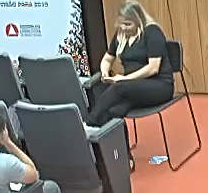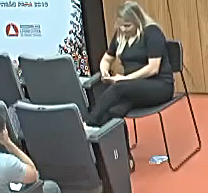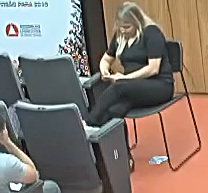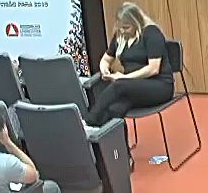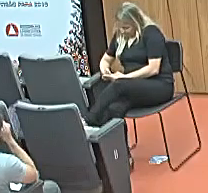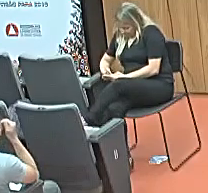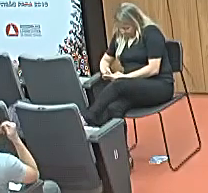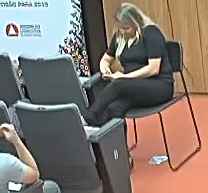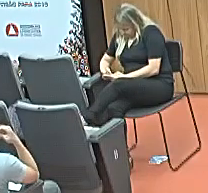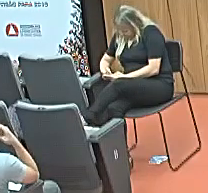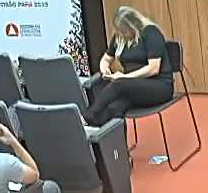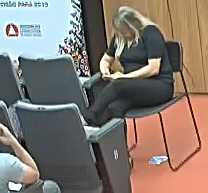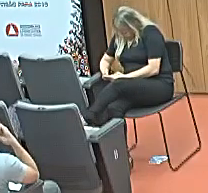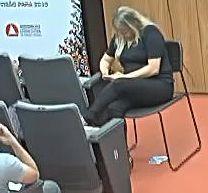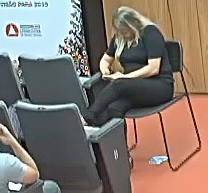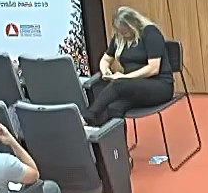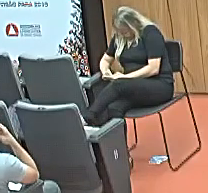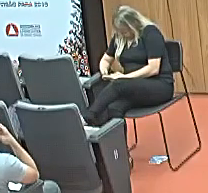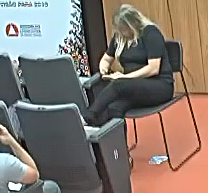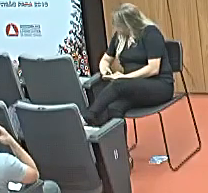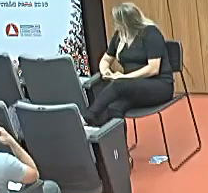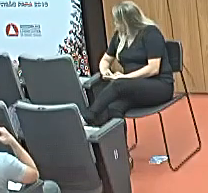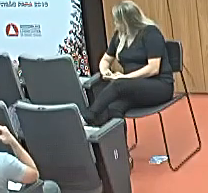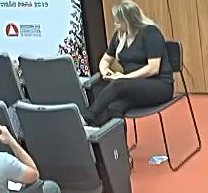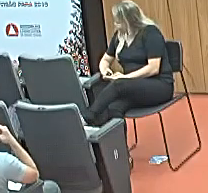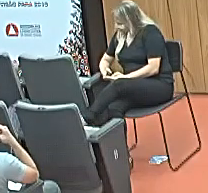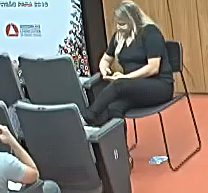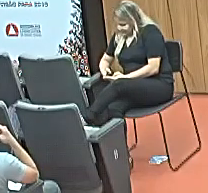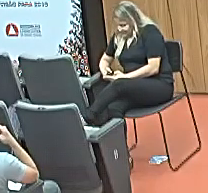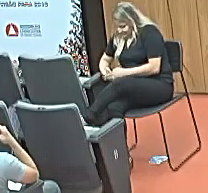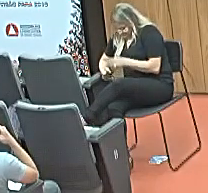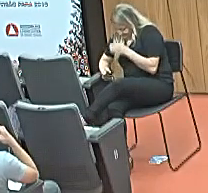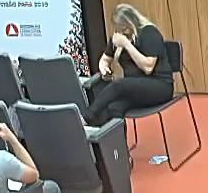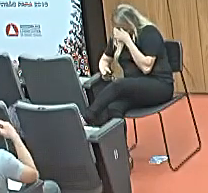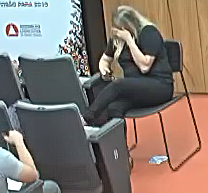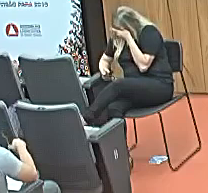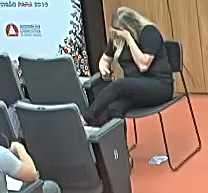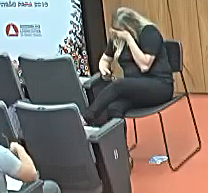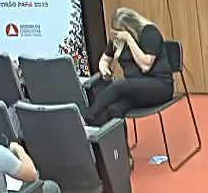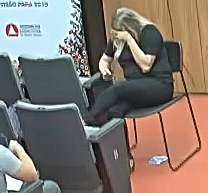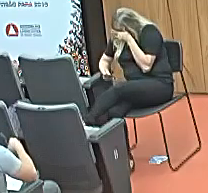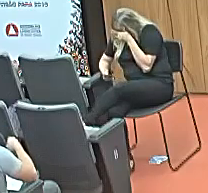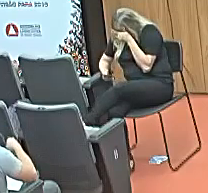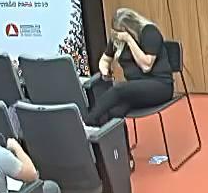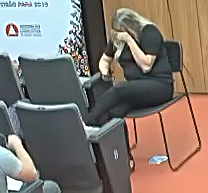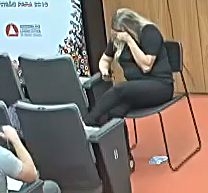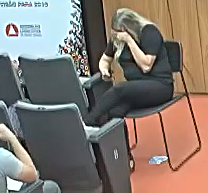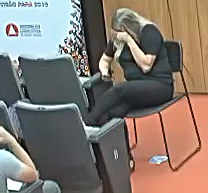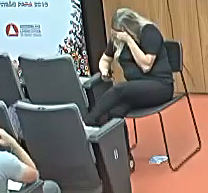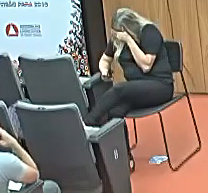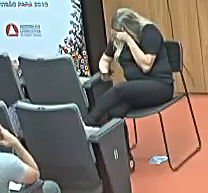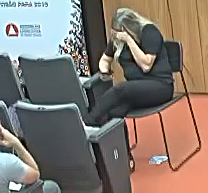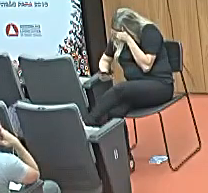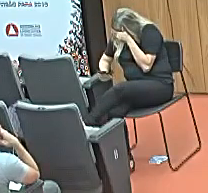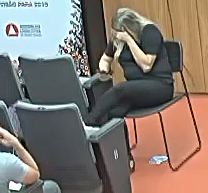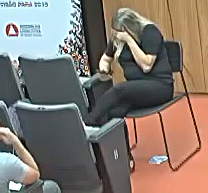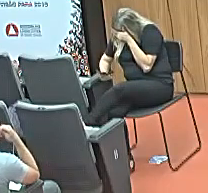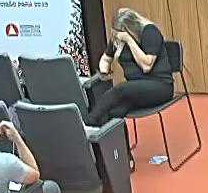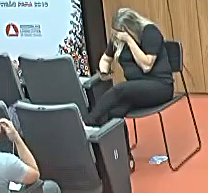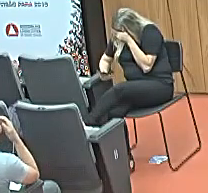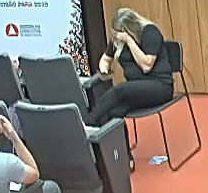estado multirregional é é onde você fortalece os circuitos curtos de